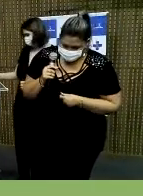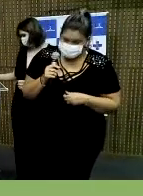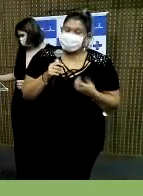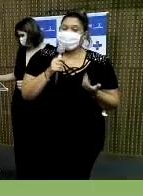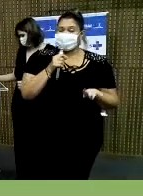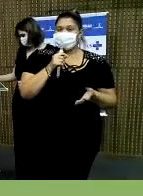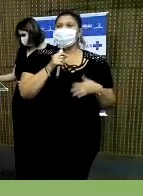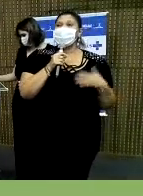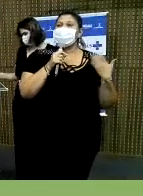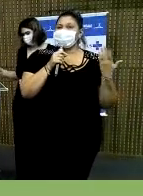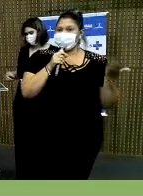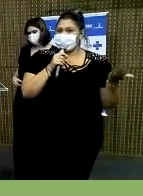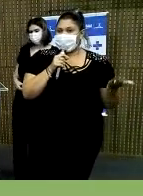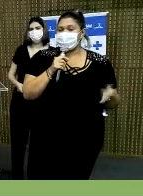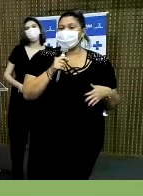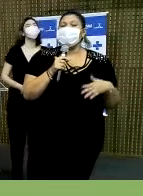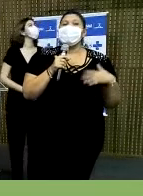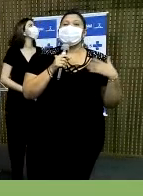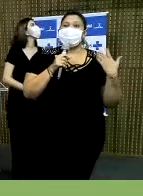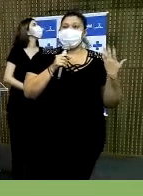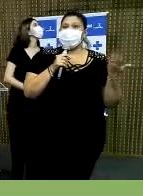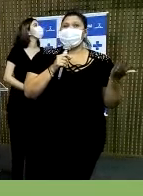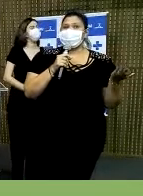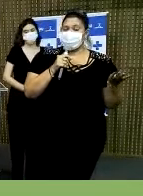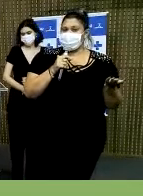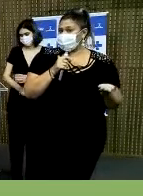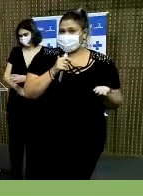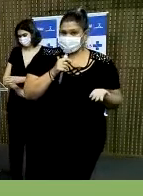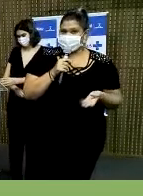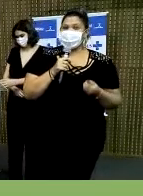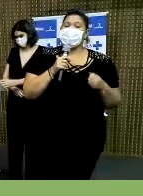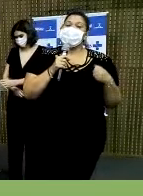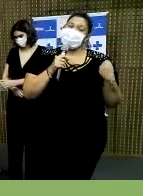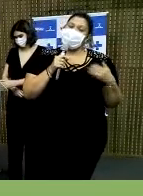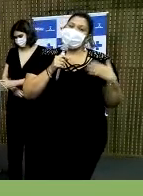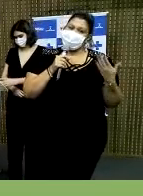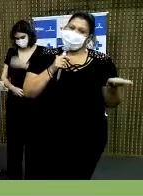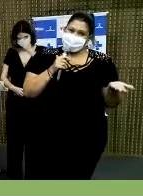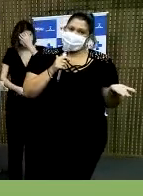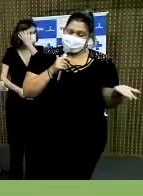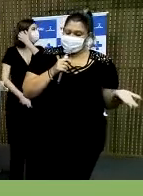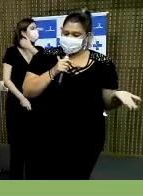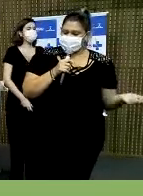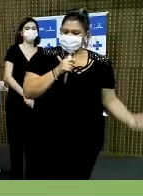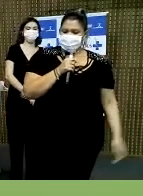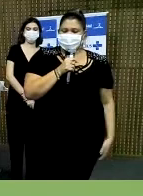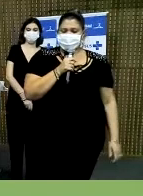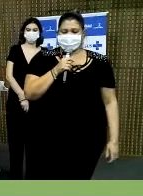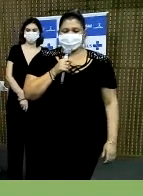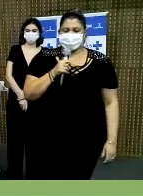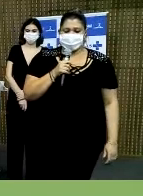tivemos um levantamento daquilo que a gente precisava, daquilo que a unidade estava necessitando e que eles iam intervir também por